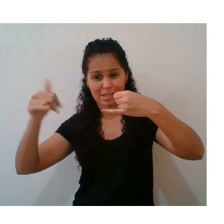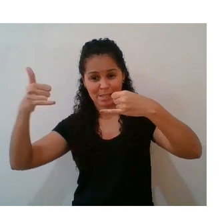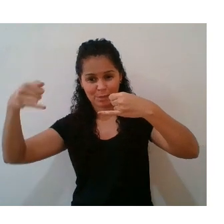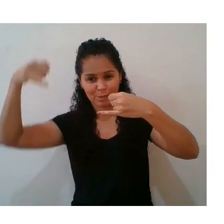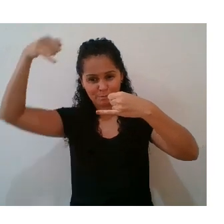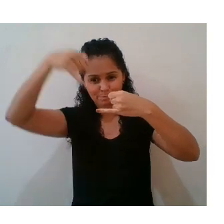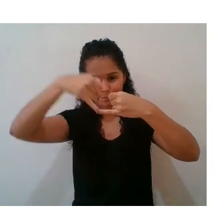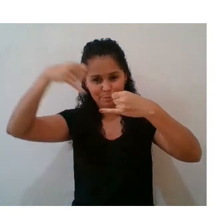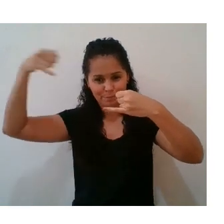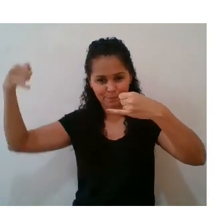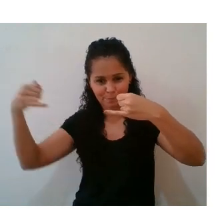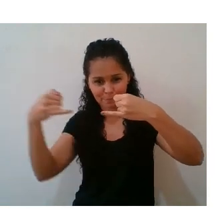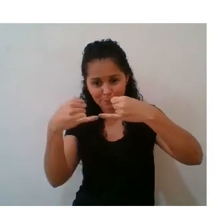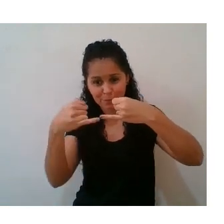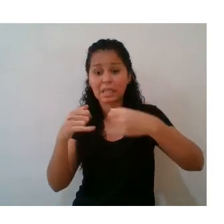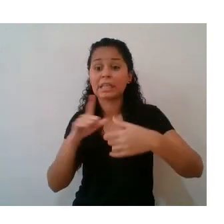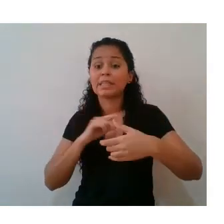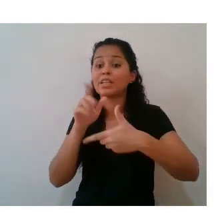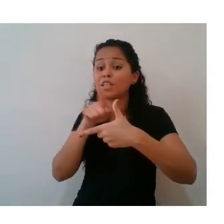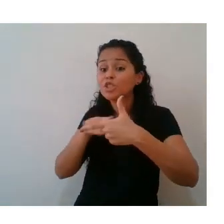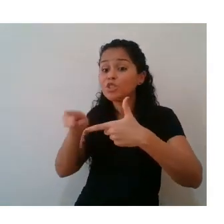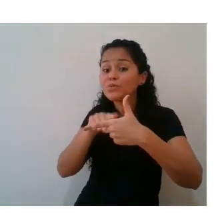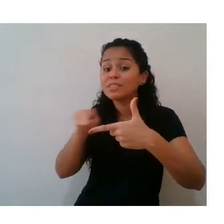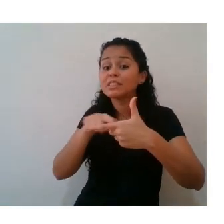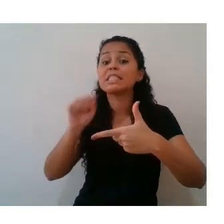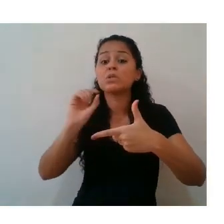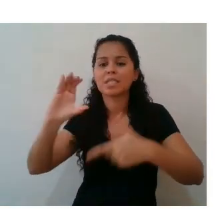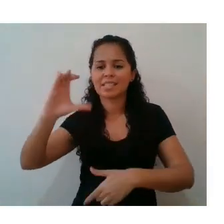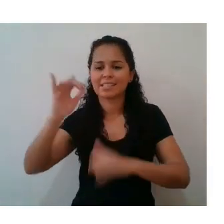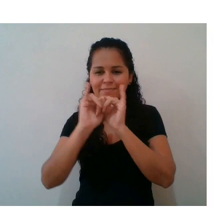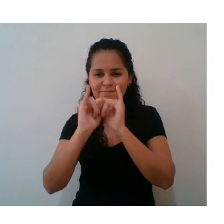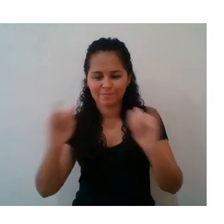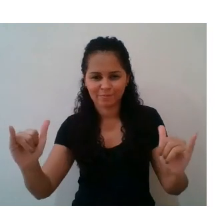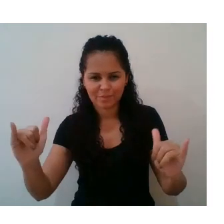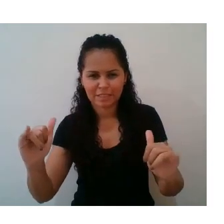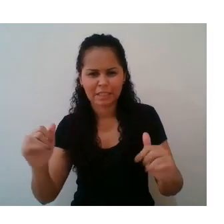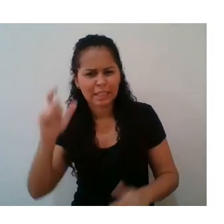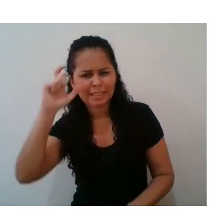você tem a divisão da corrente. Aqui uma coisa muito interessante acontece.